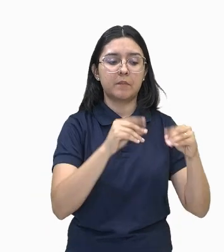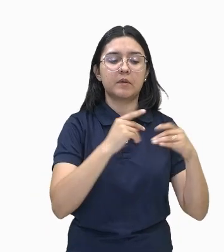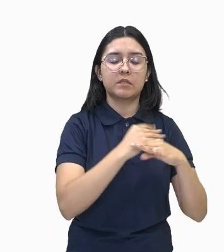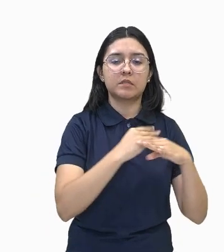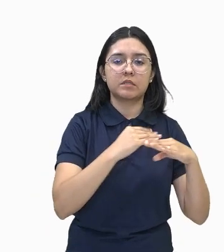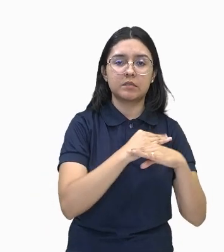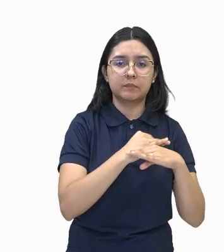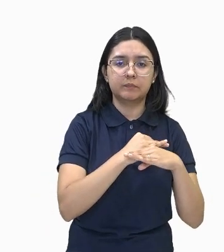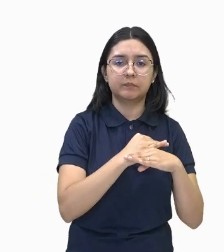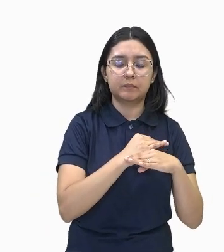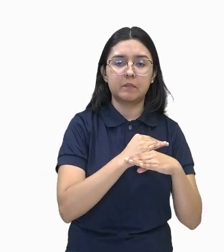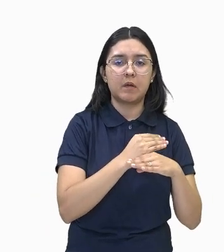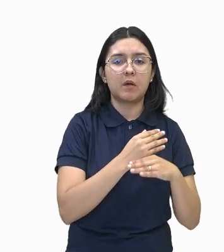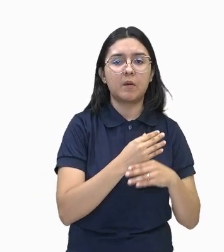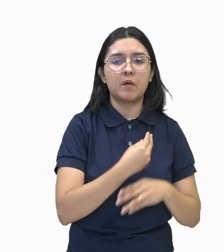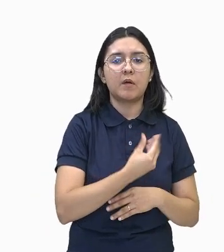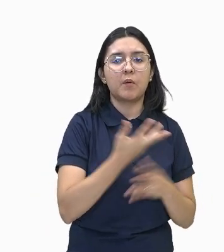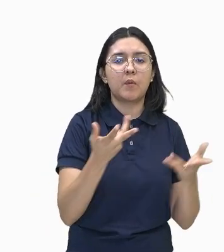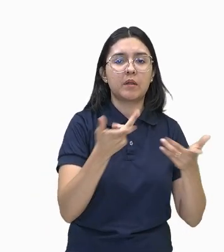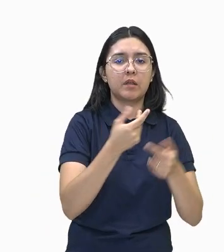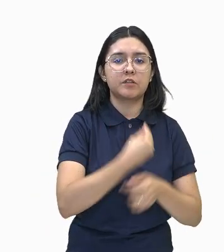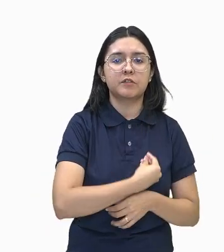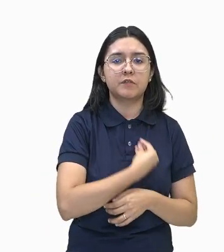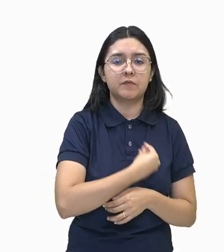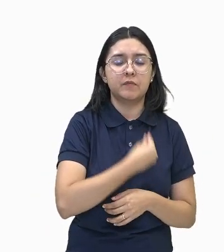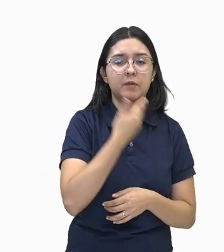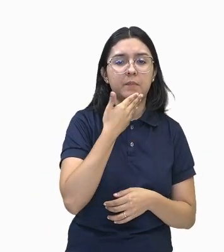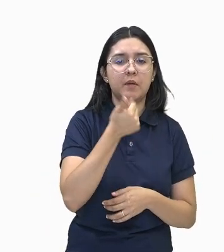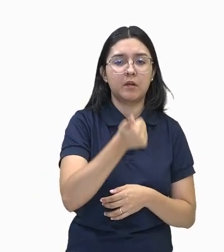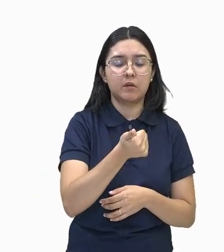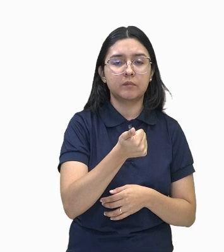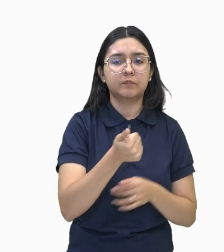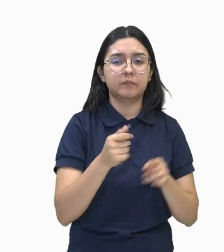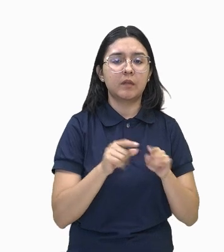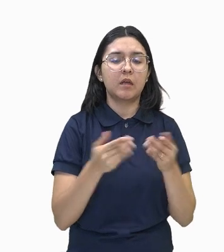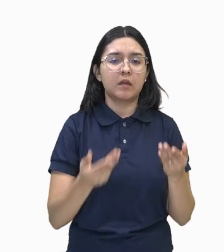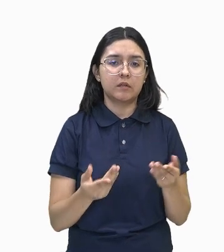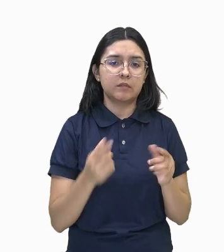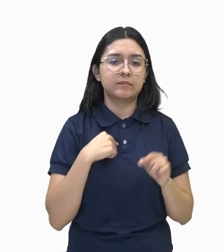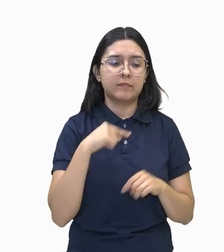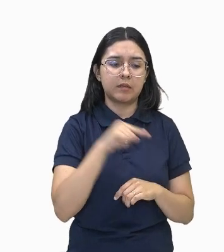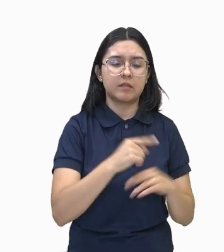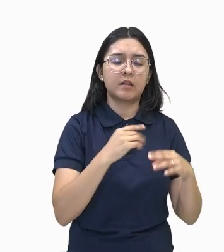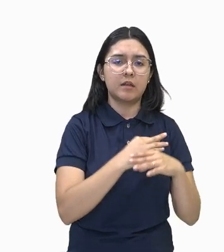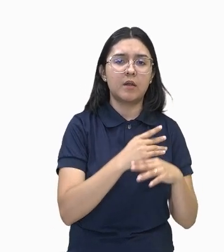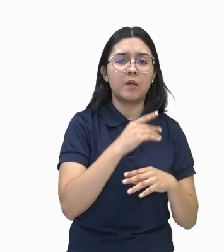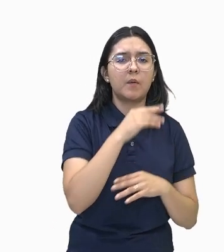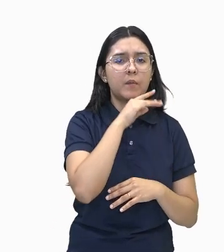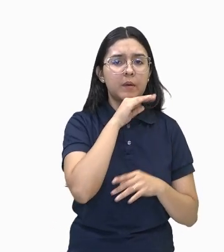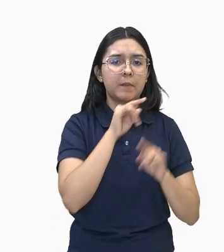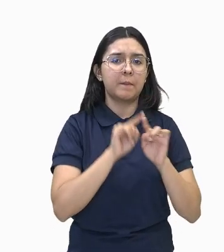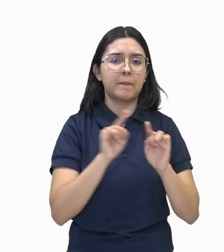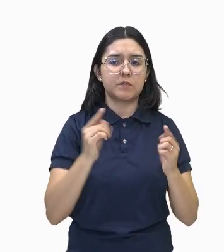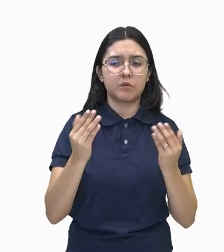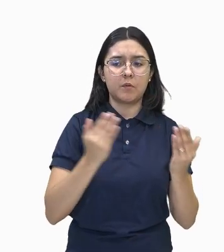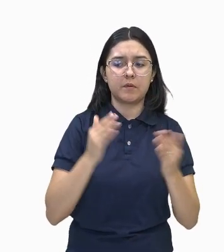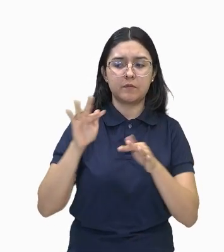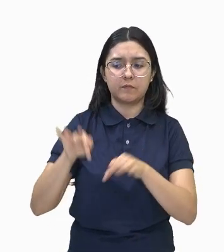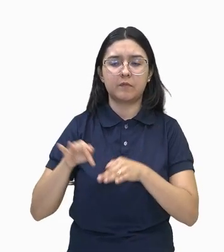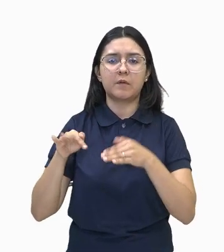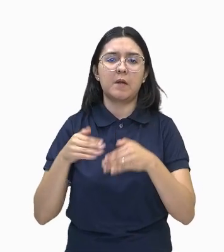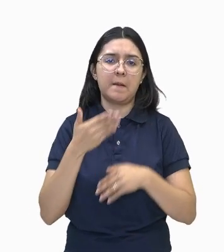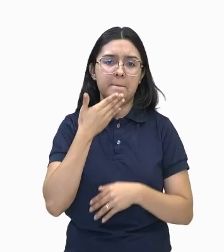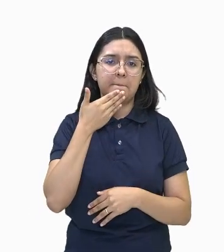a melhora da condição de vida, que ainda era incipiente, ainda era insalubre nas cidades, mas em relação aos feudos ainda